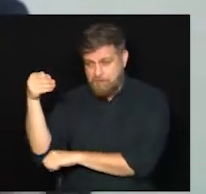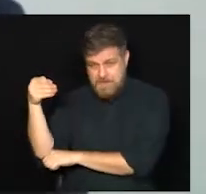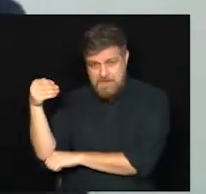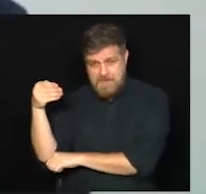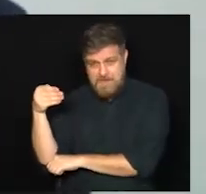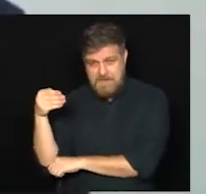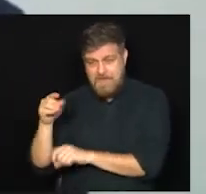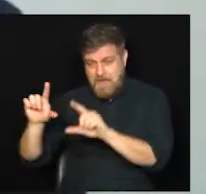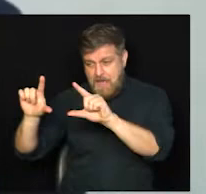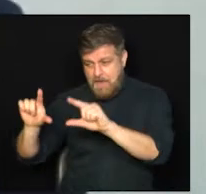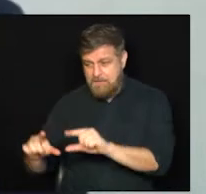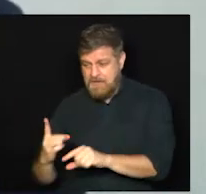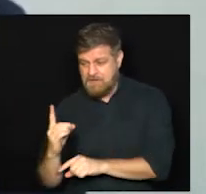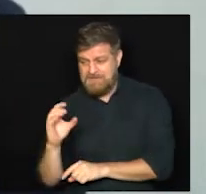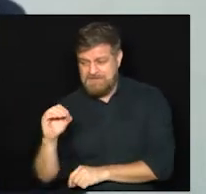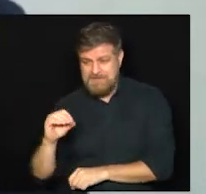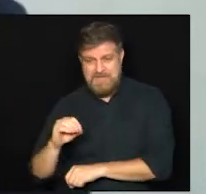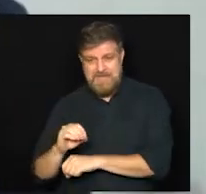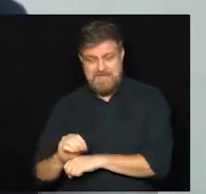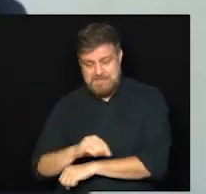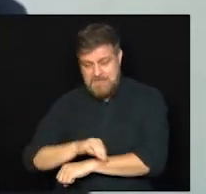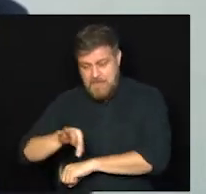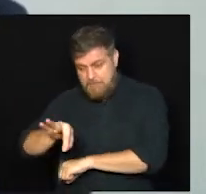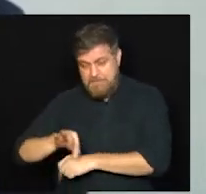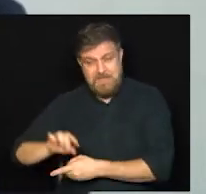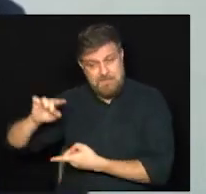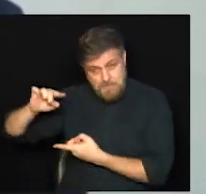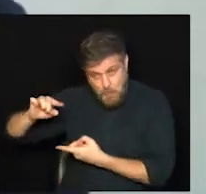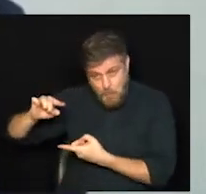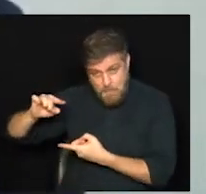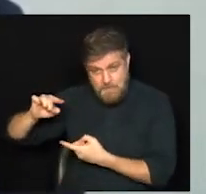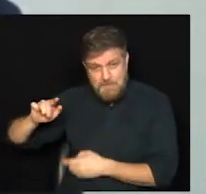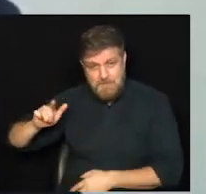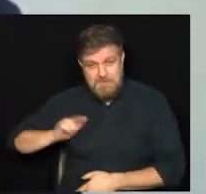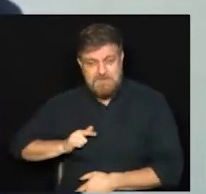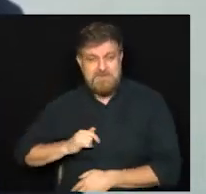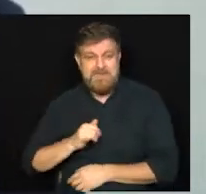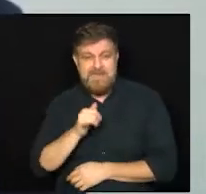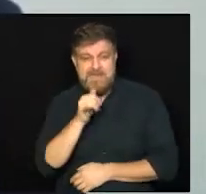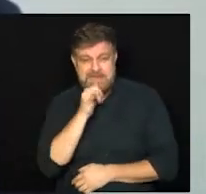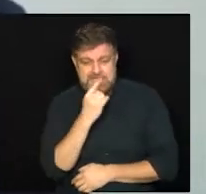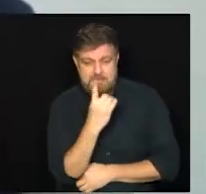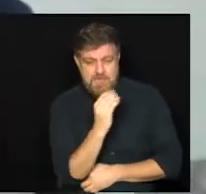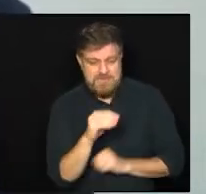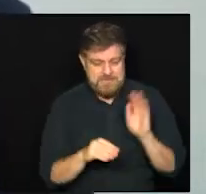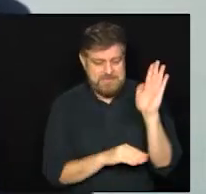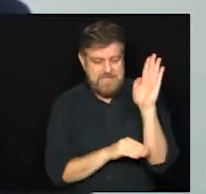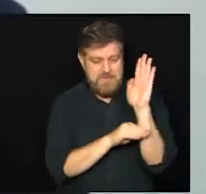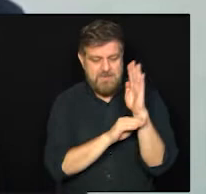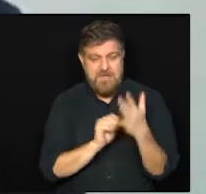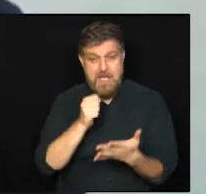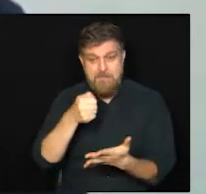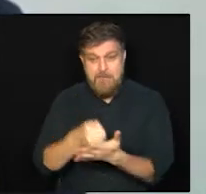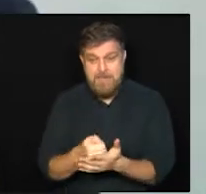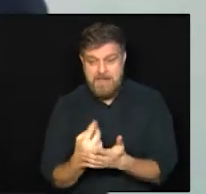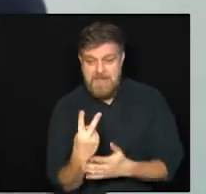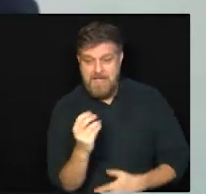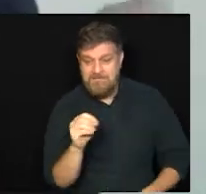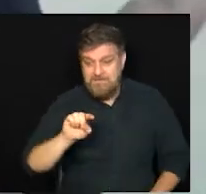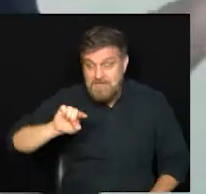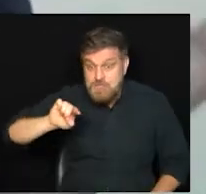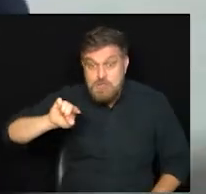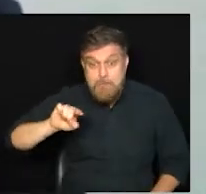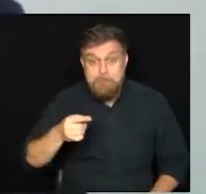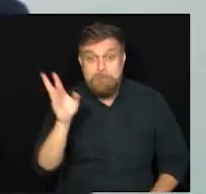por quarto, então, para os senhores terem uma noção, um hotel de 100 apartamentos, ele vai pagar aí R$20 mil de Sanasa, mesmo